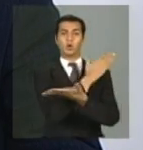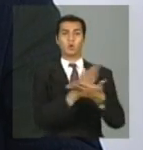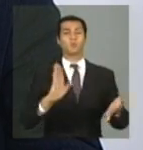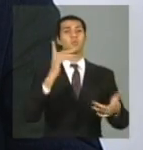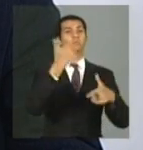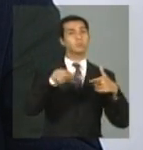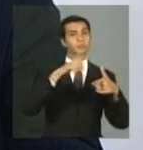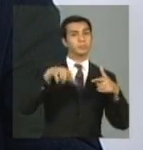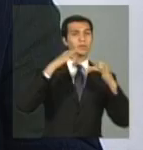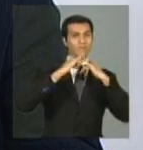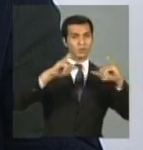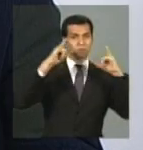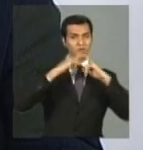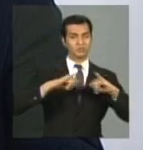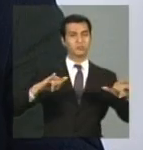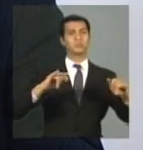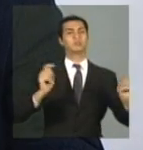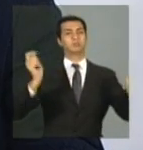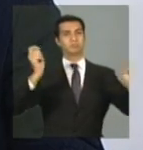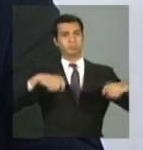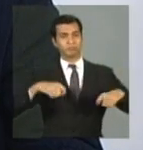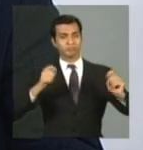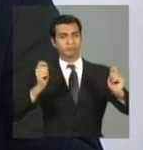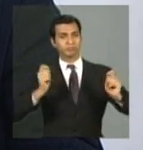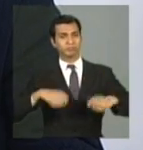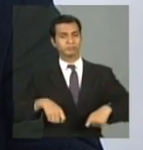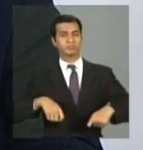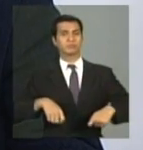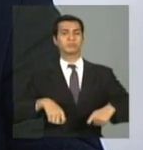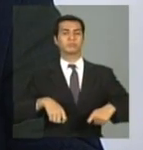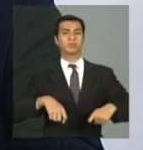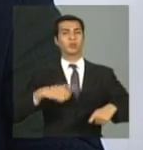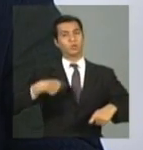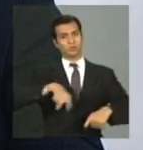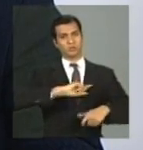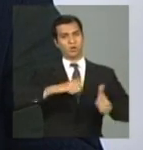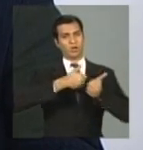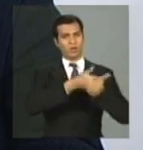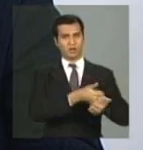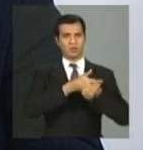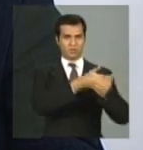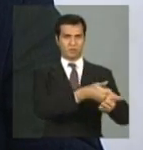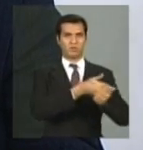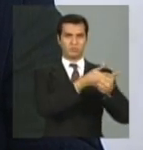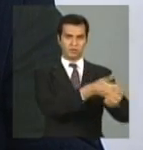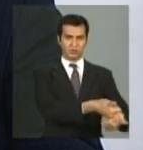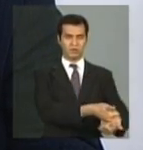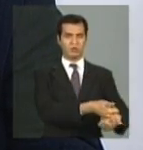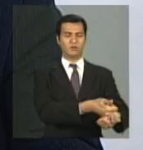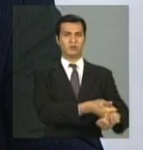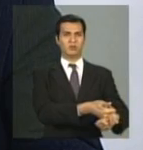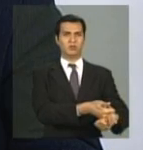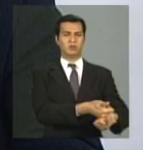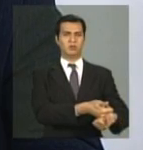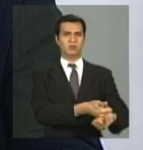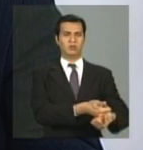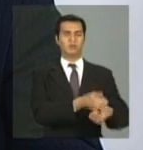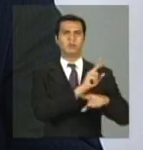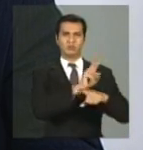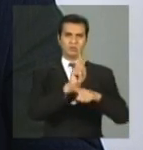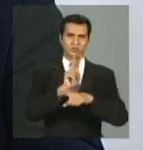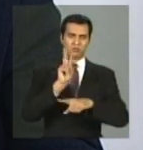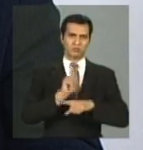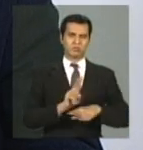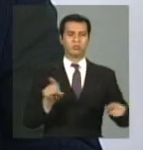informação, na possibilidade que a gente possa acompanhar para as ações de evasão, de prevenção à evasão